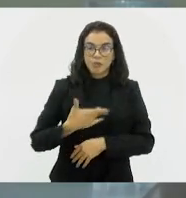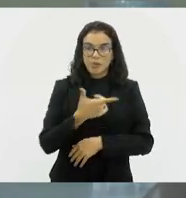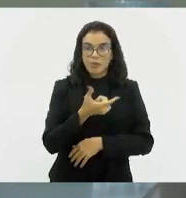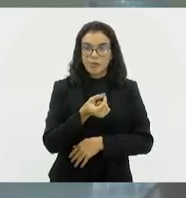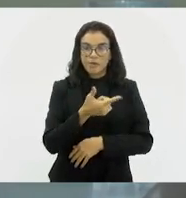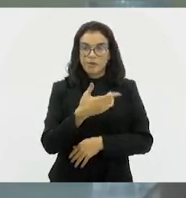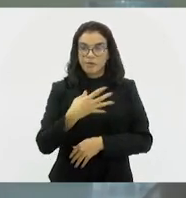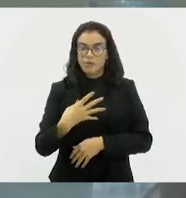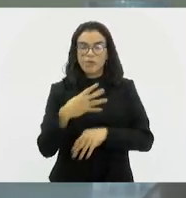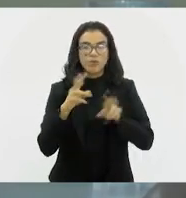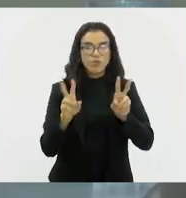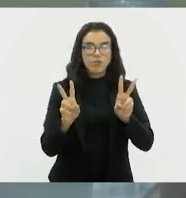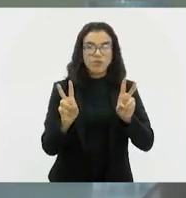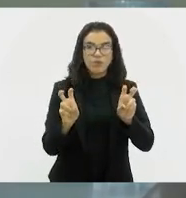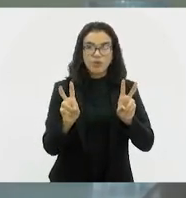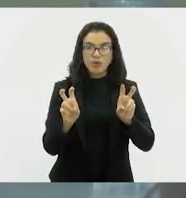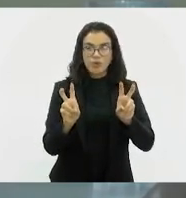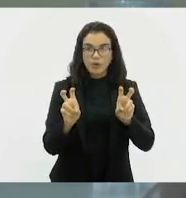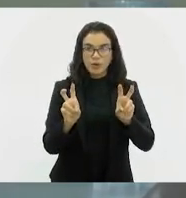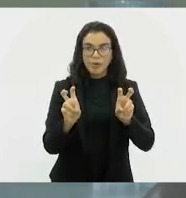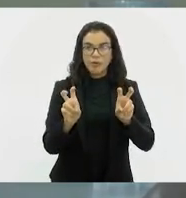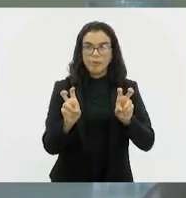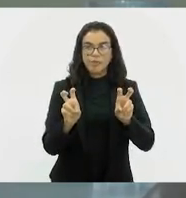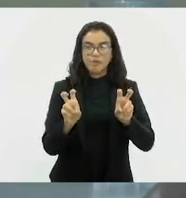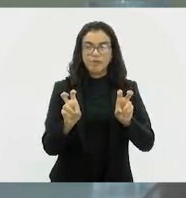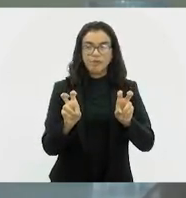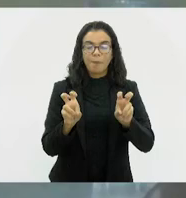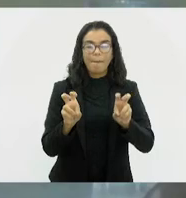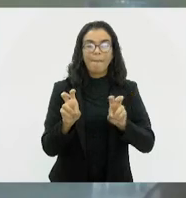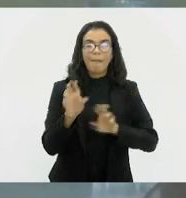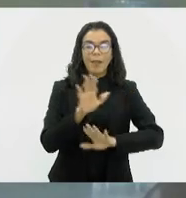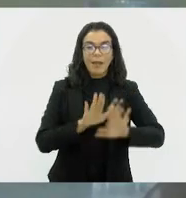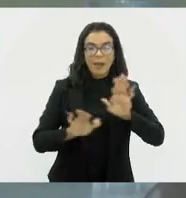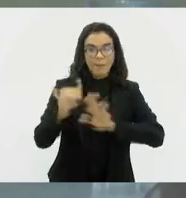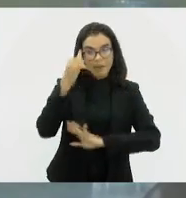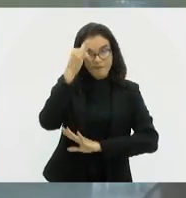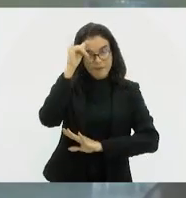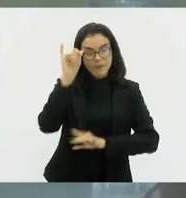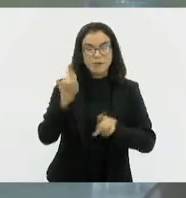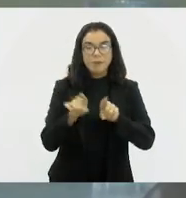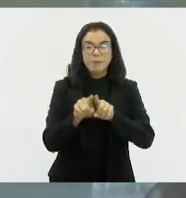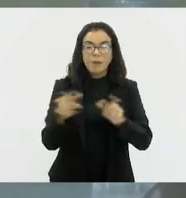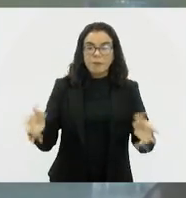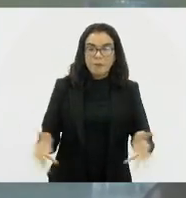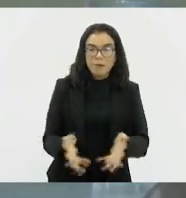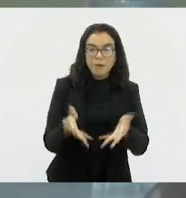tem como tema a prevenção e a promoção da